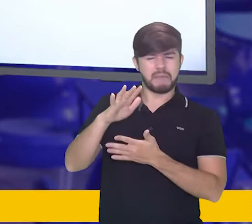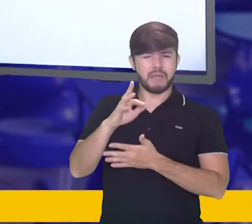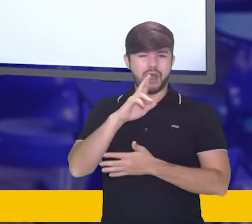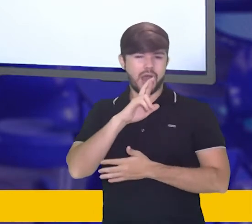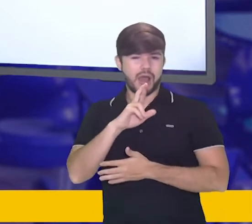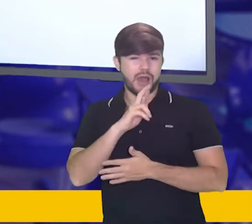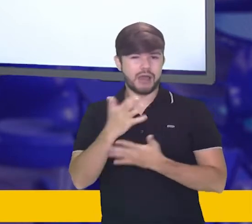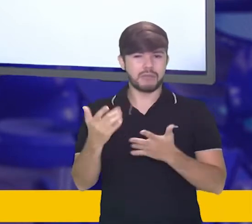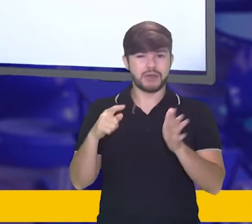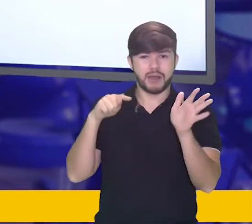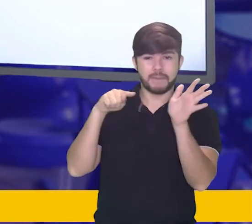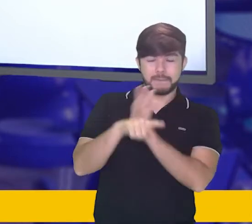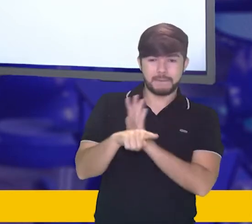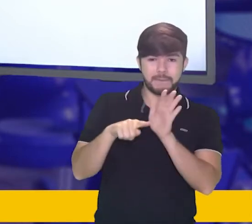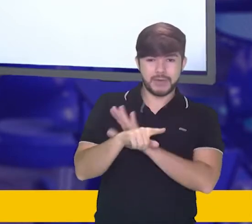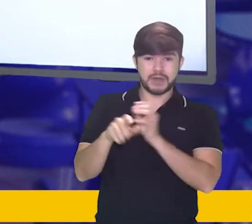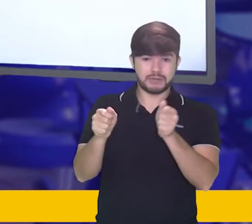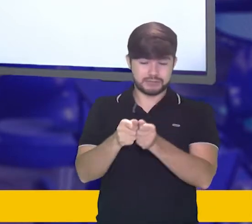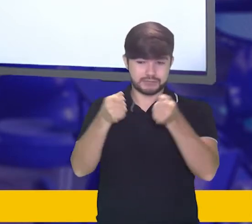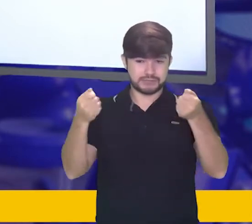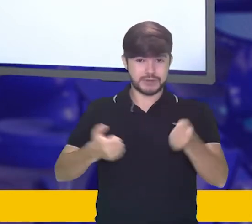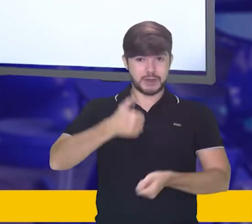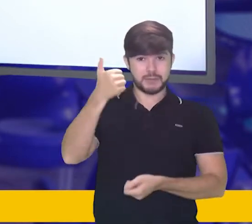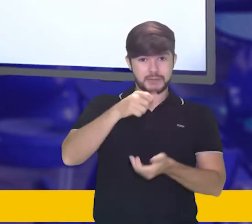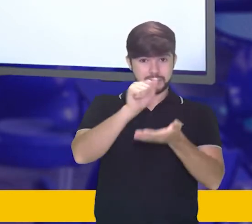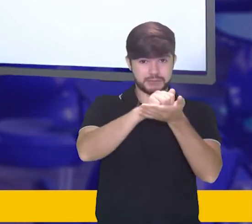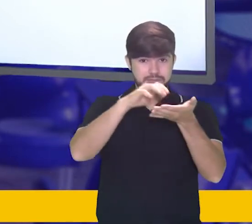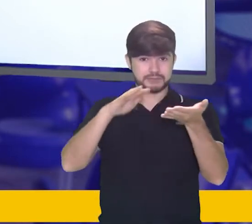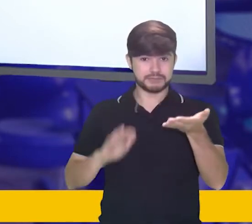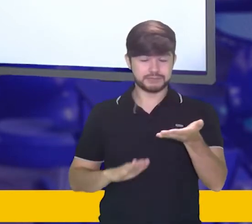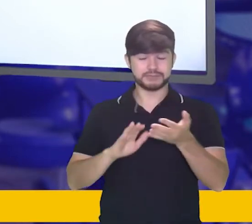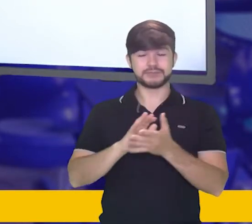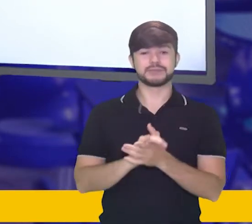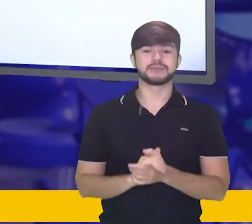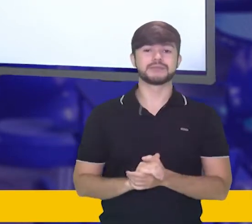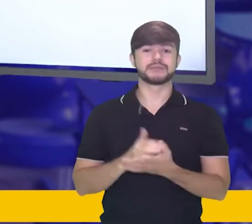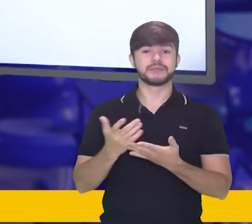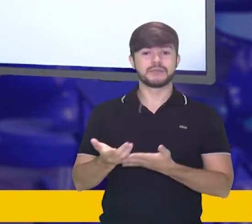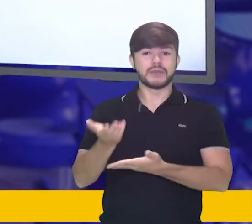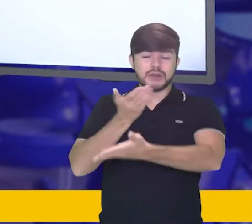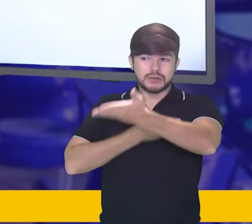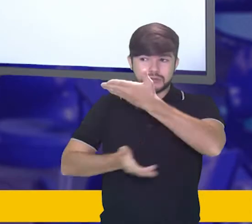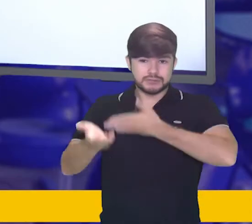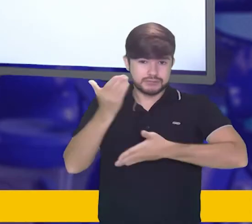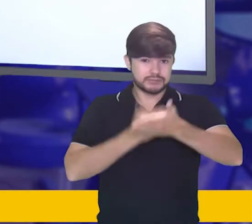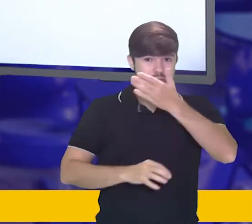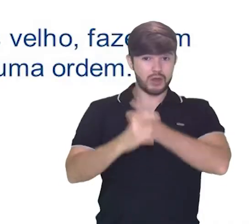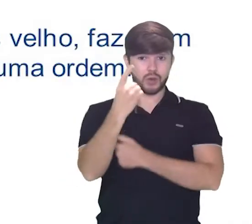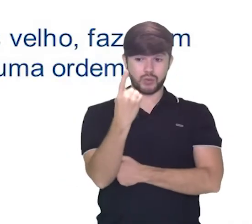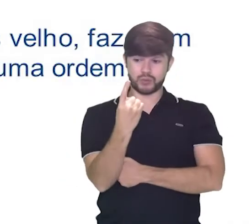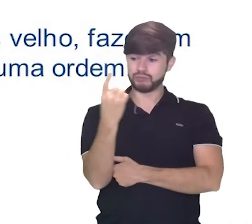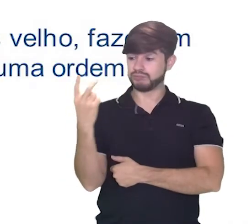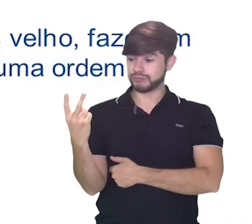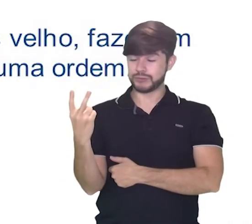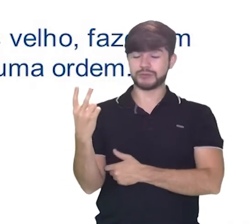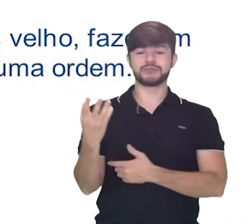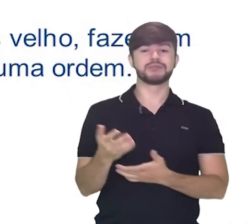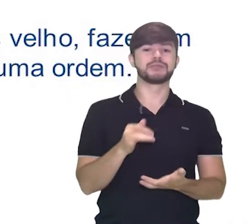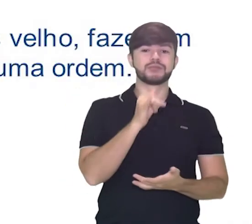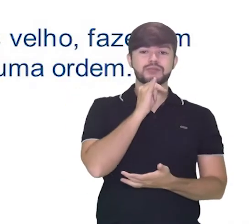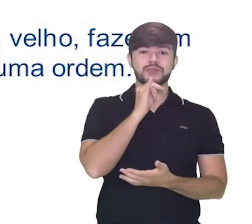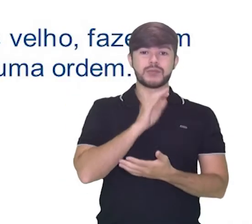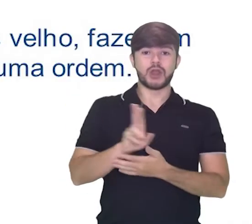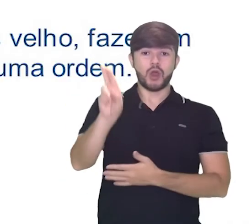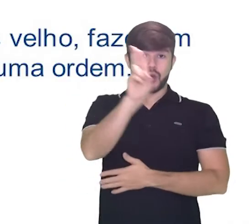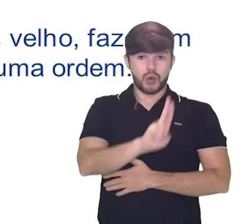A possível resposta para a pergunta da primeira questão, da primeira atividade da apostila, com relação às aulas 1 e